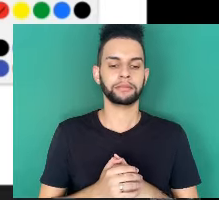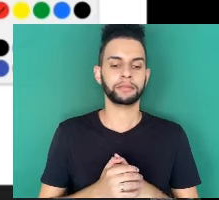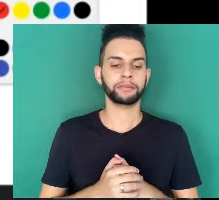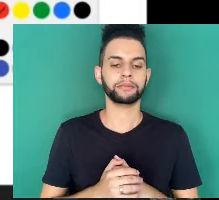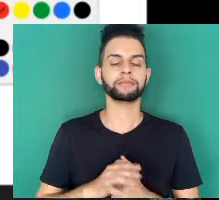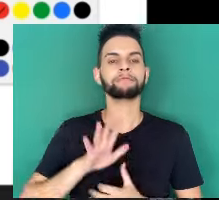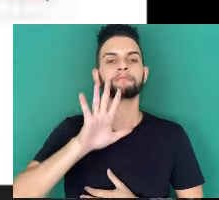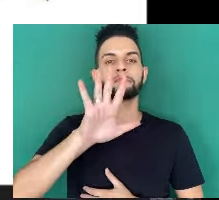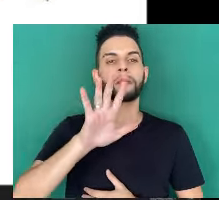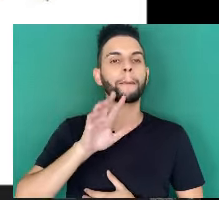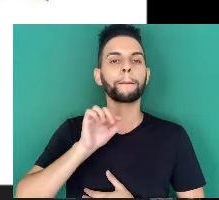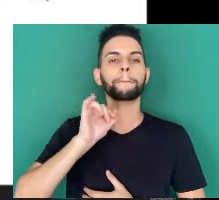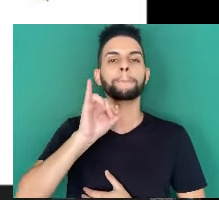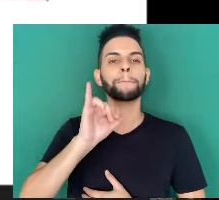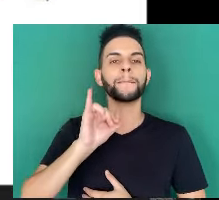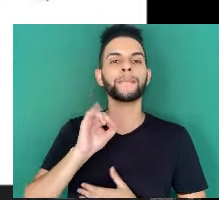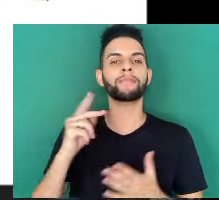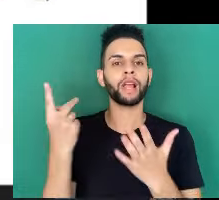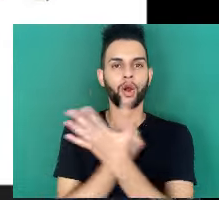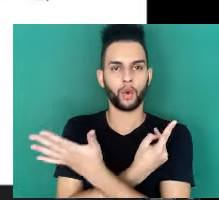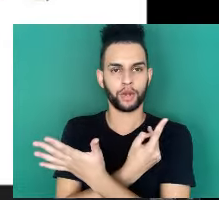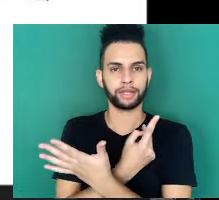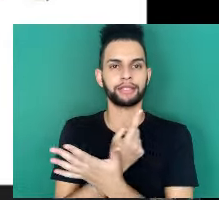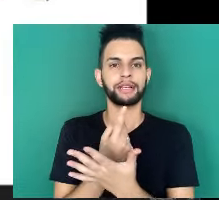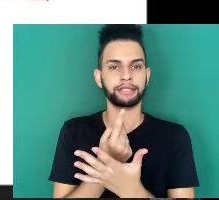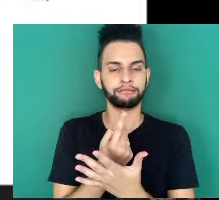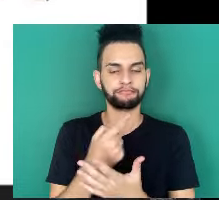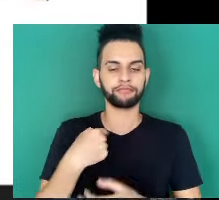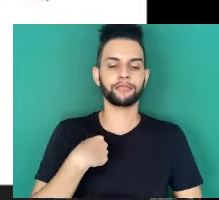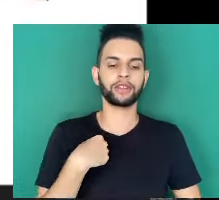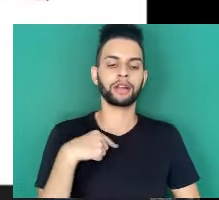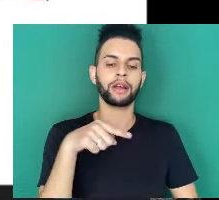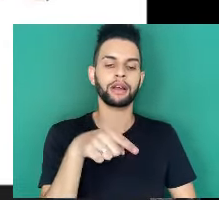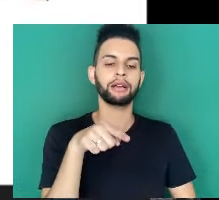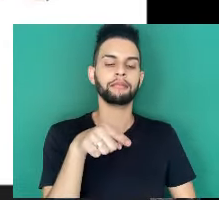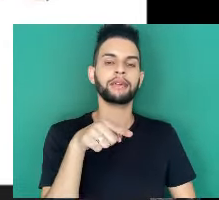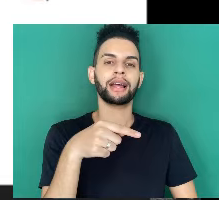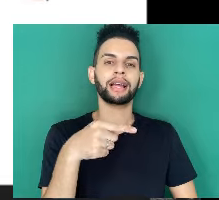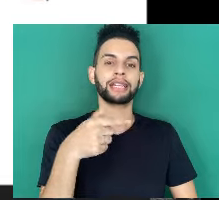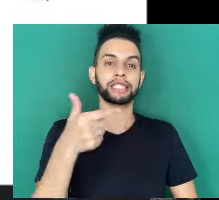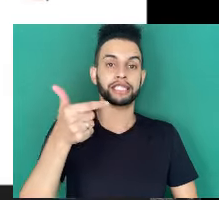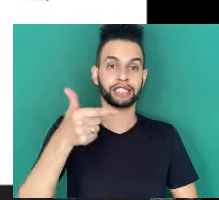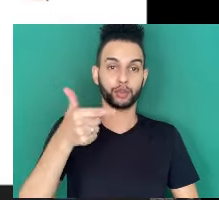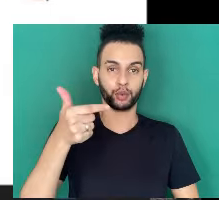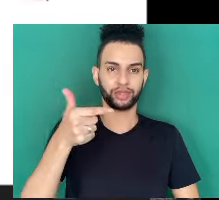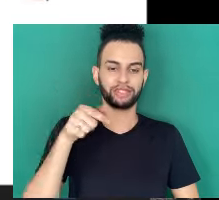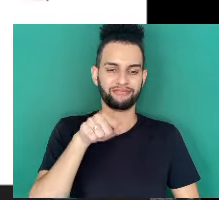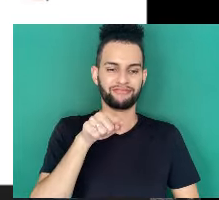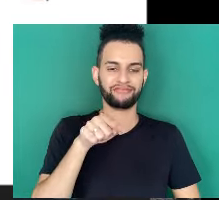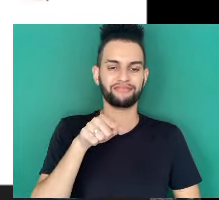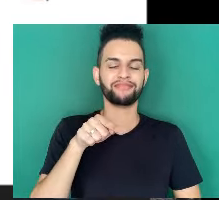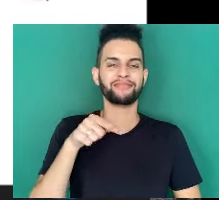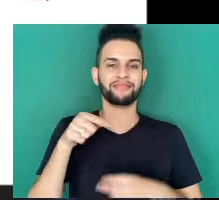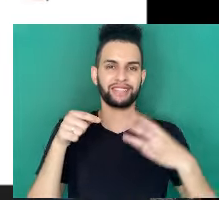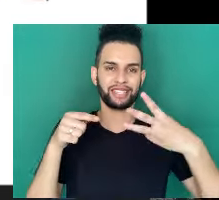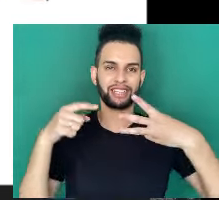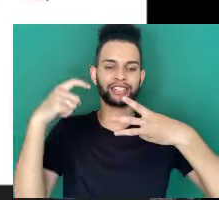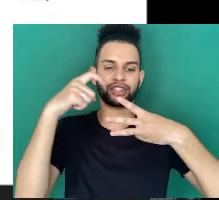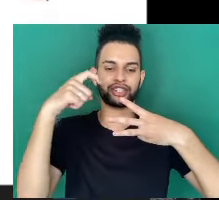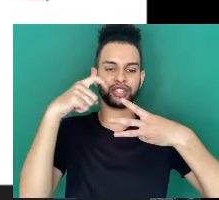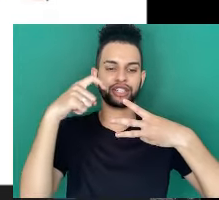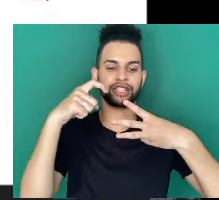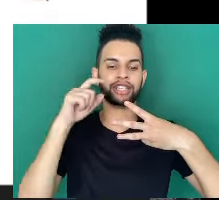Agora, o que vai acontecer quando eu pegar essa segunda função aqui e fizer o